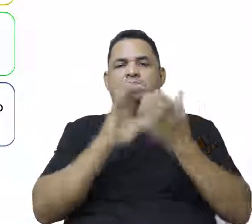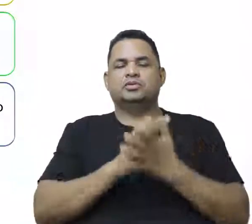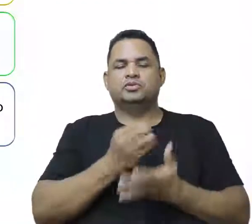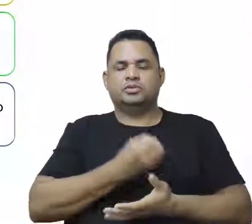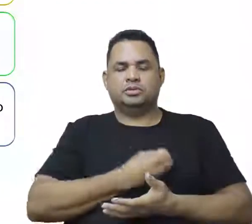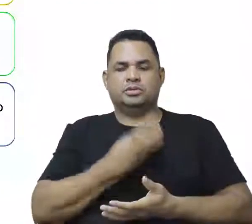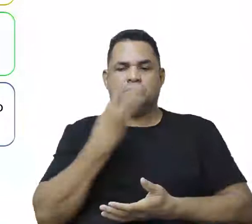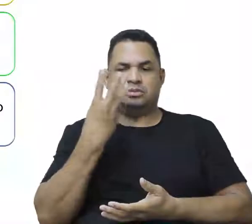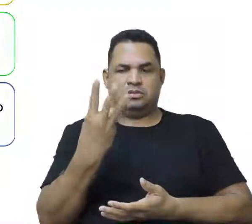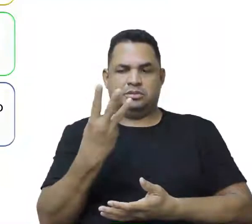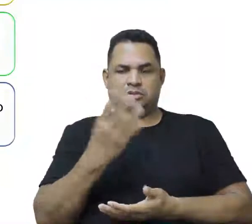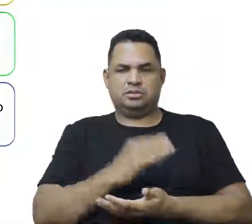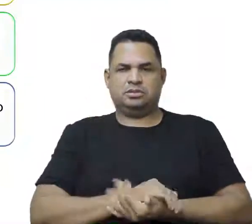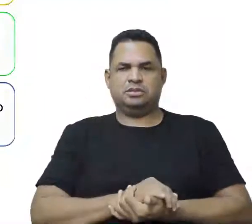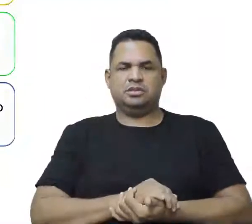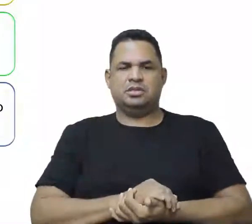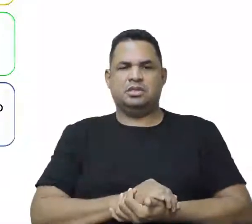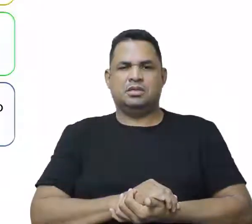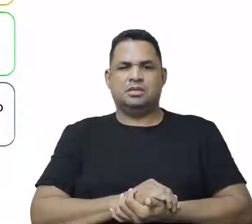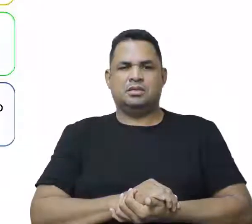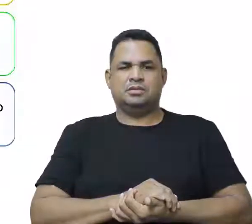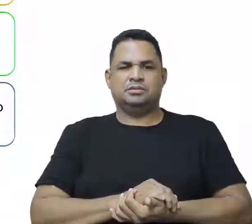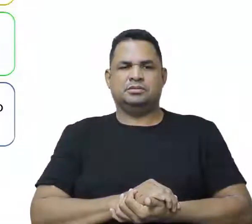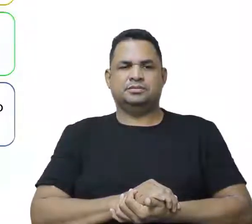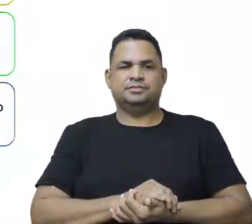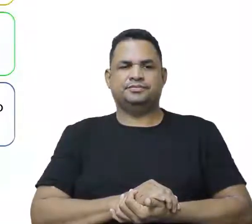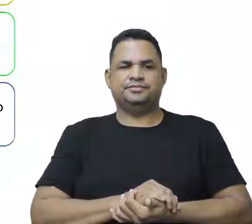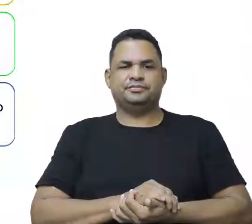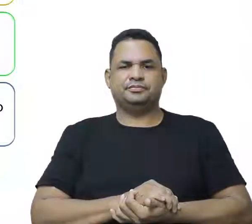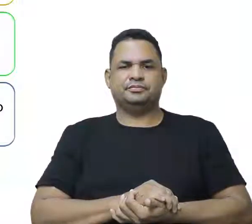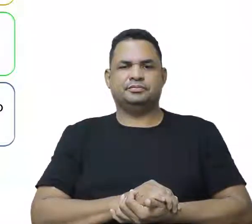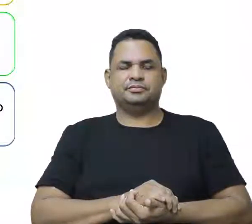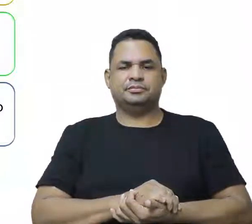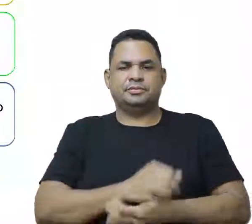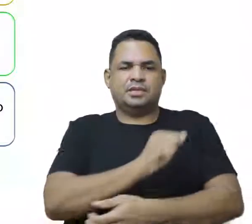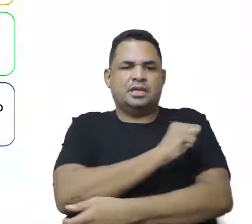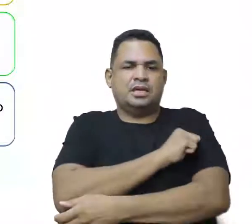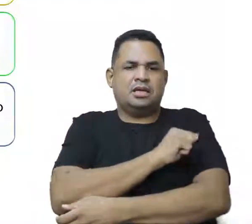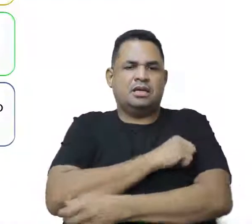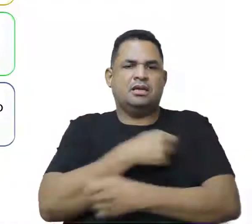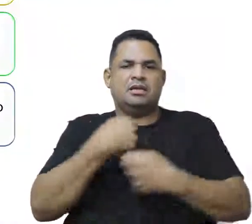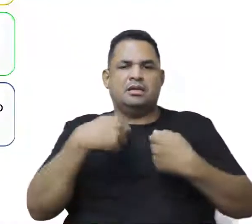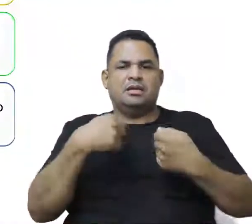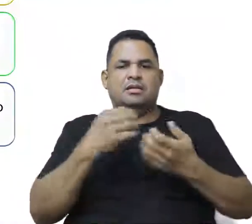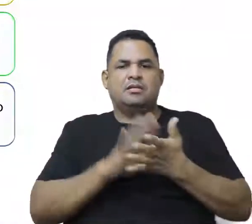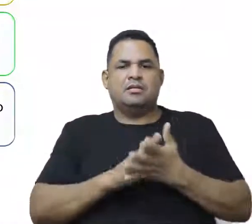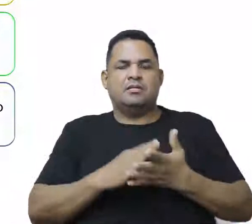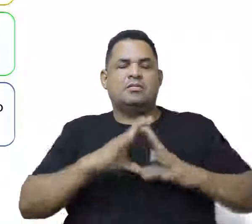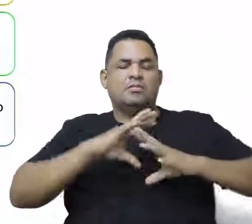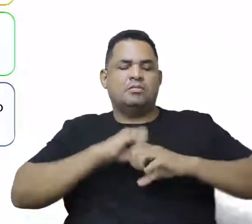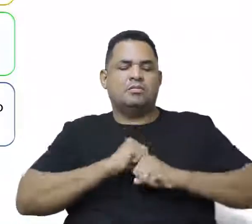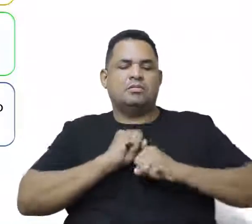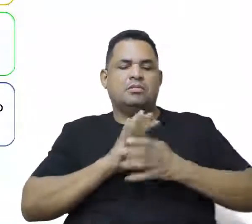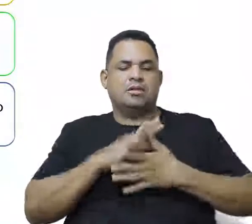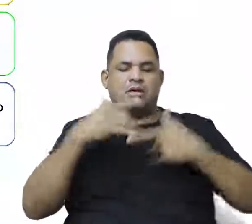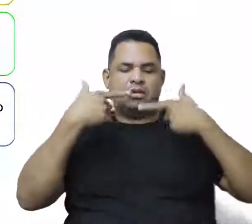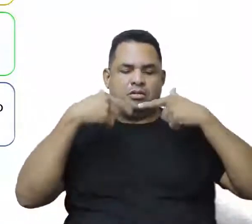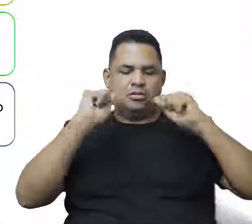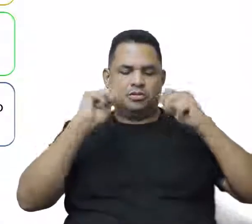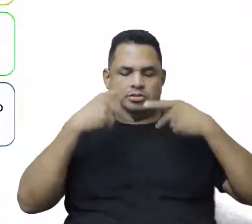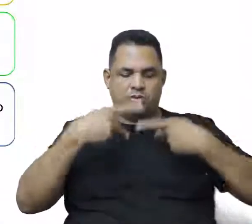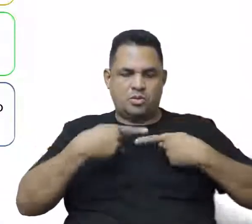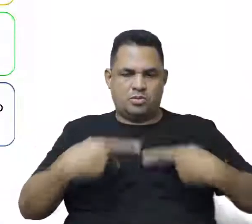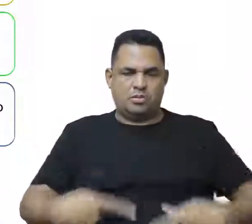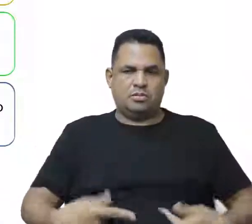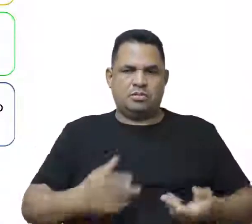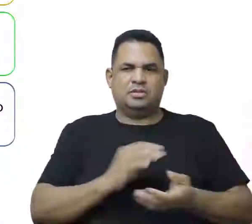competência 3. E a competência 3 diz que esse aluno precisa compreender a linguagem corporal. Lembra que